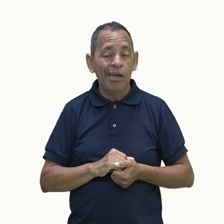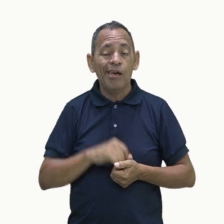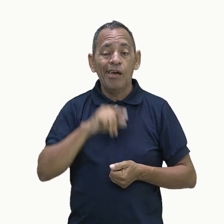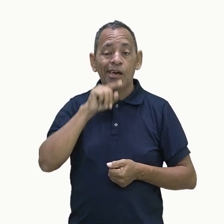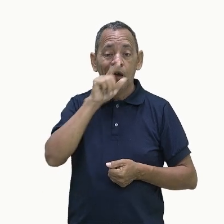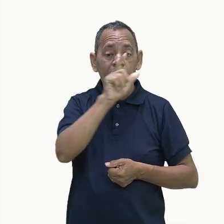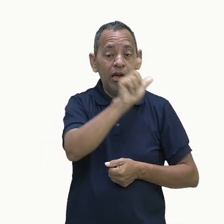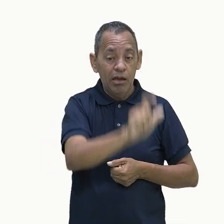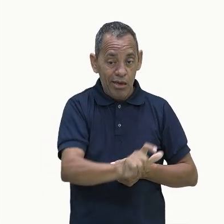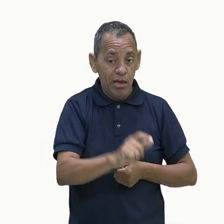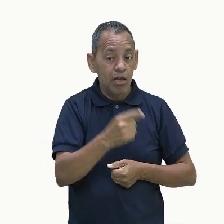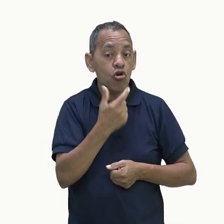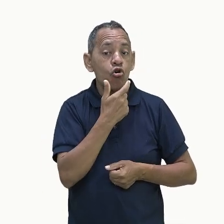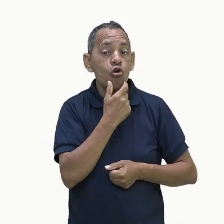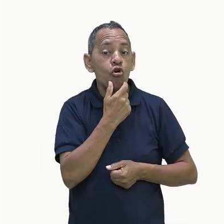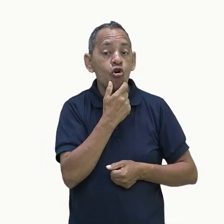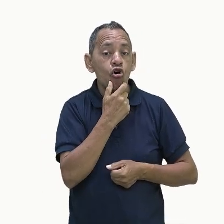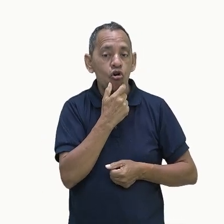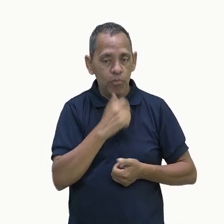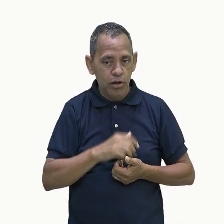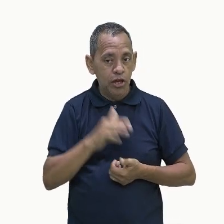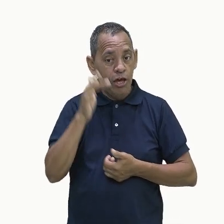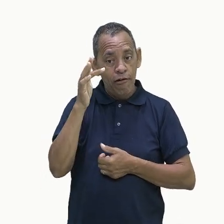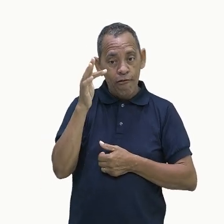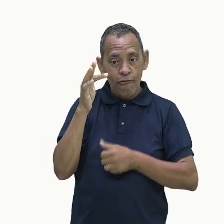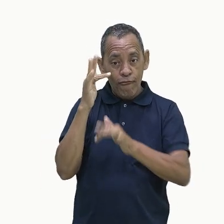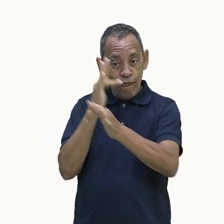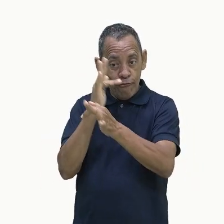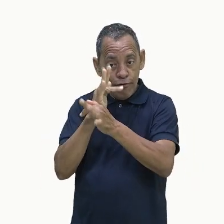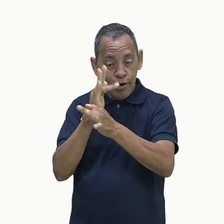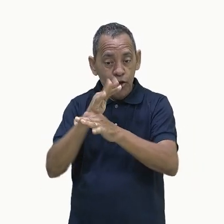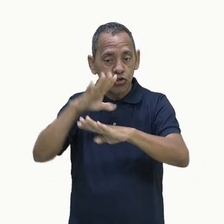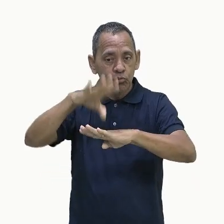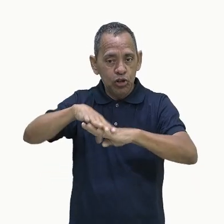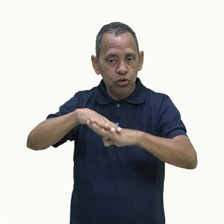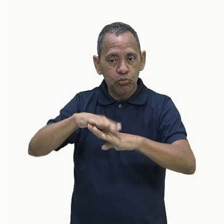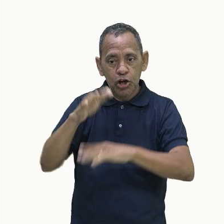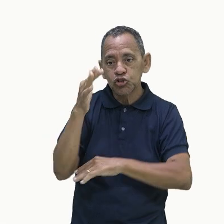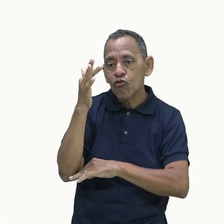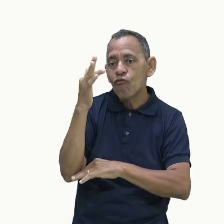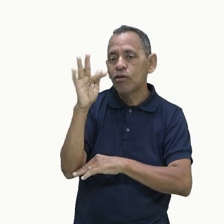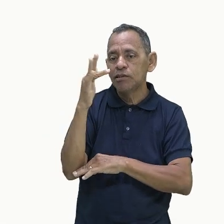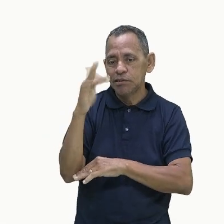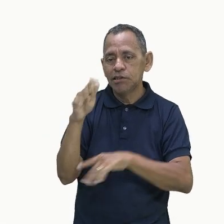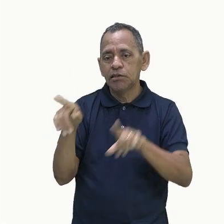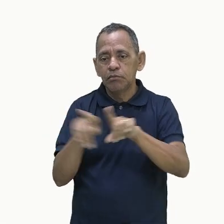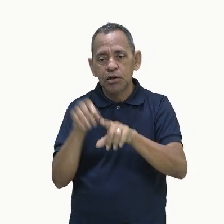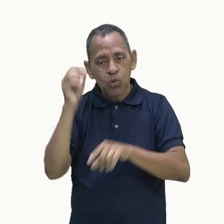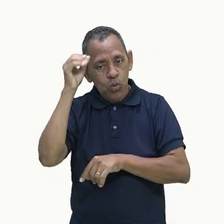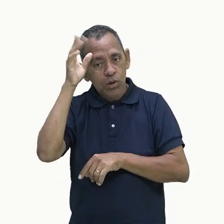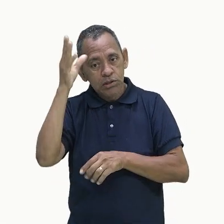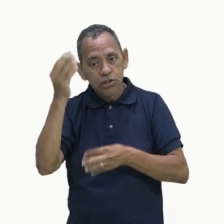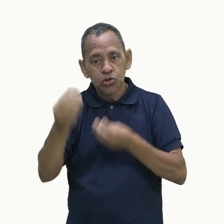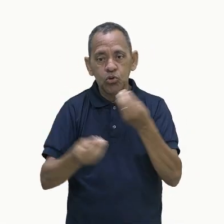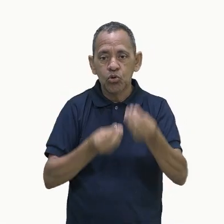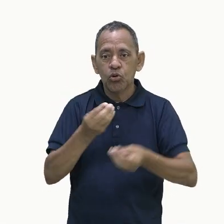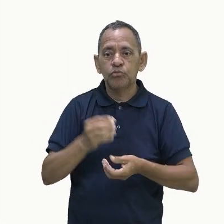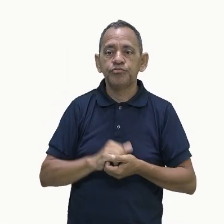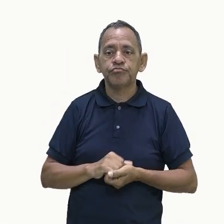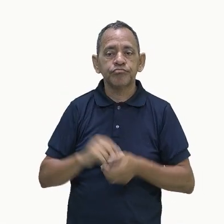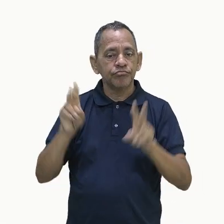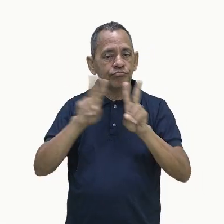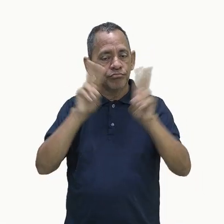e matemático francês, conhecido aí, no caso, este assunto